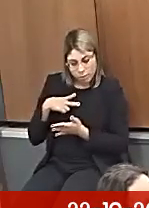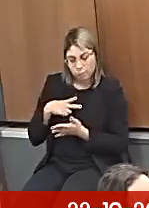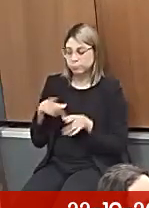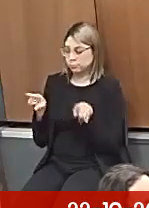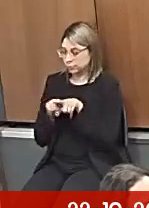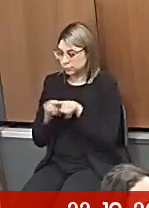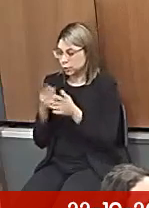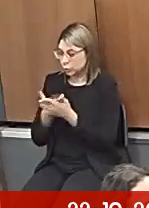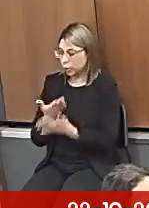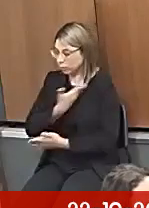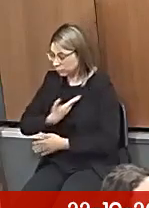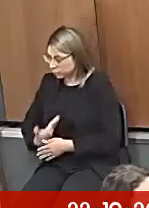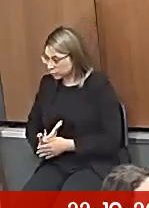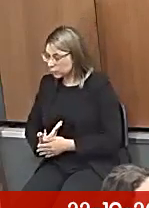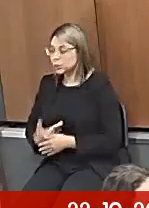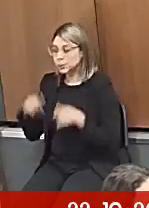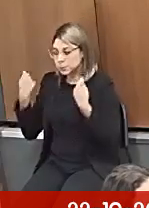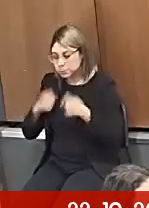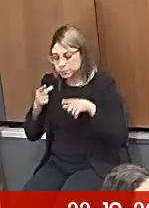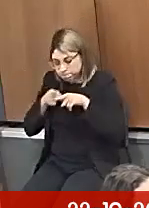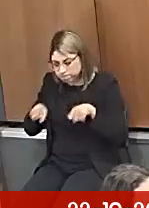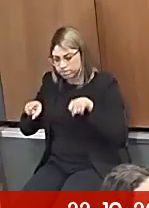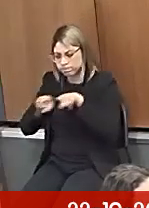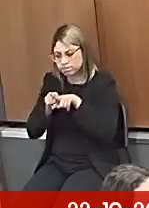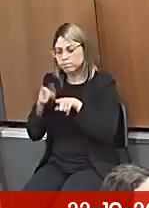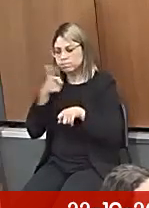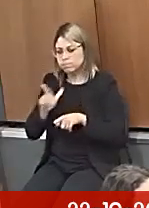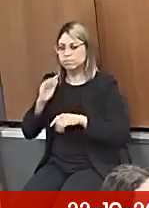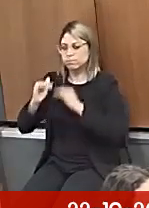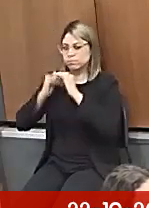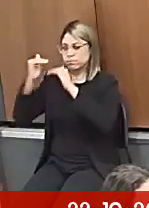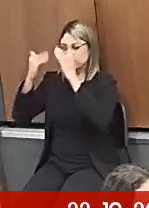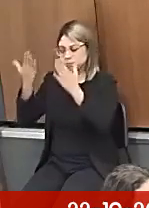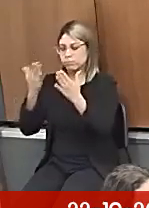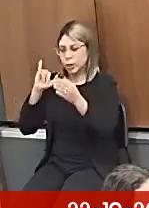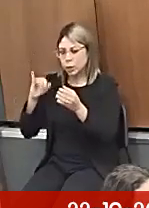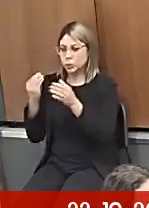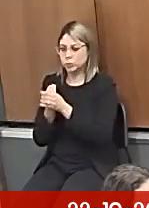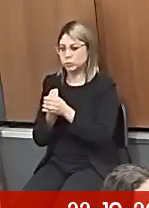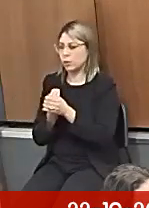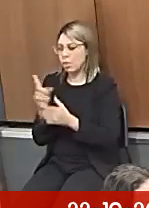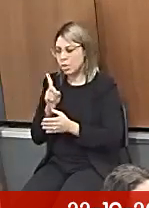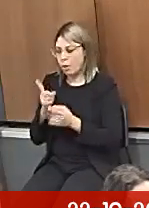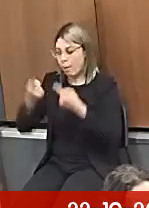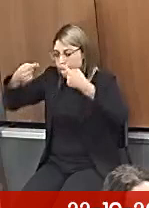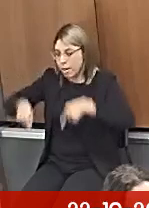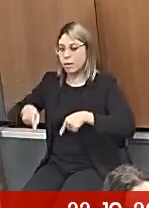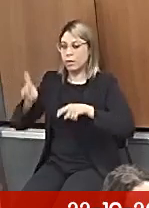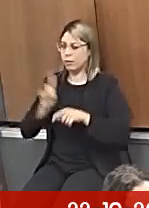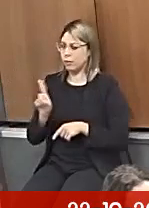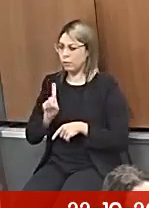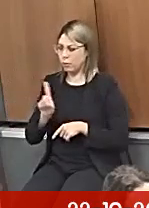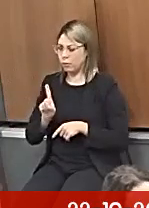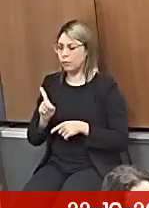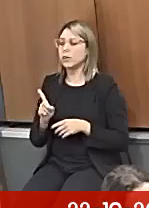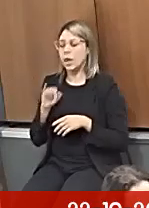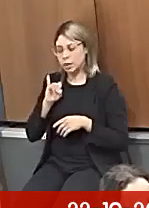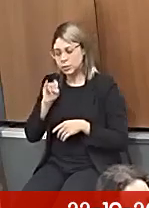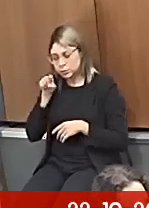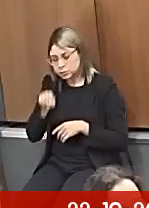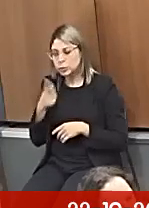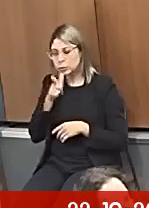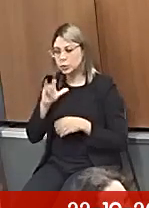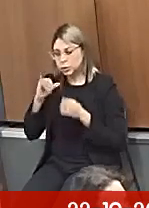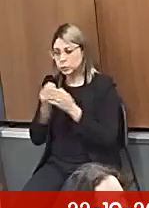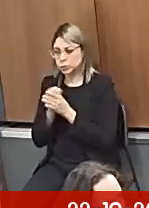gente quer as escolas públicas como parceiros na construção desta inclusão e não como adversários. Eu acho que é assim que a gente vai construir